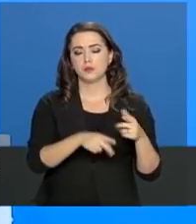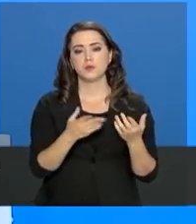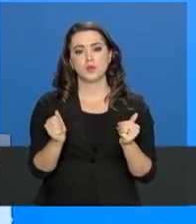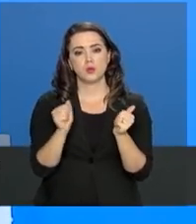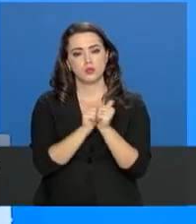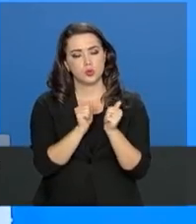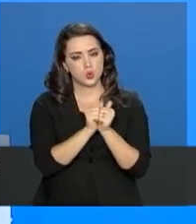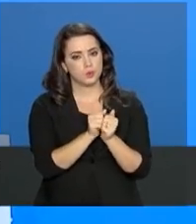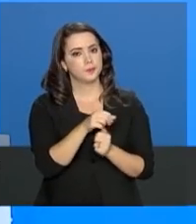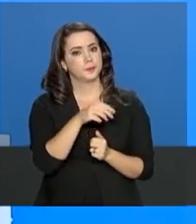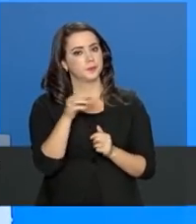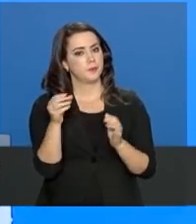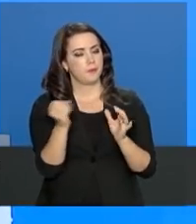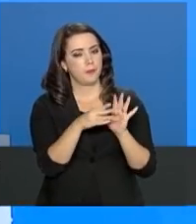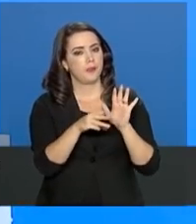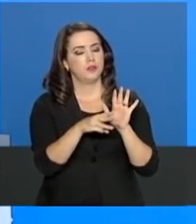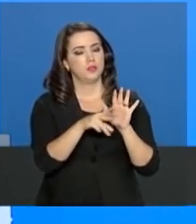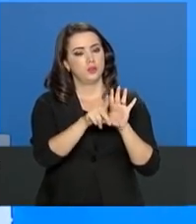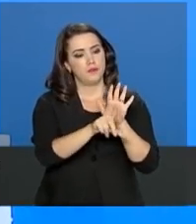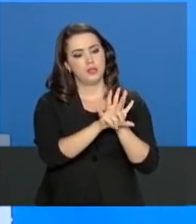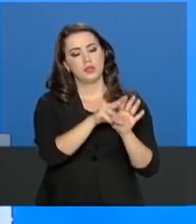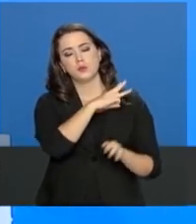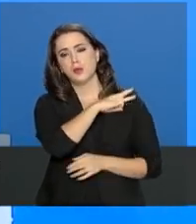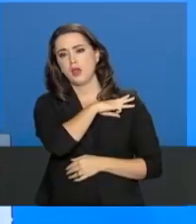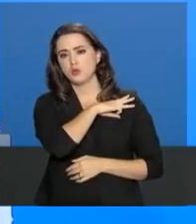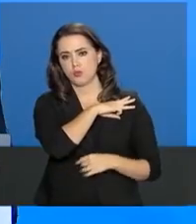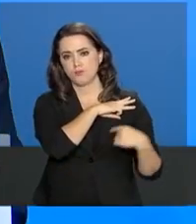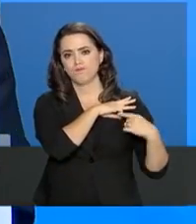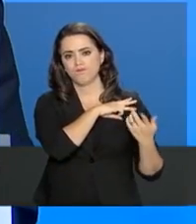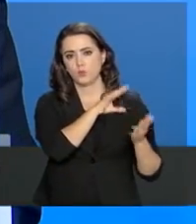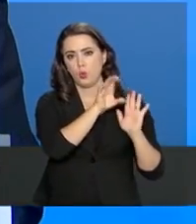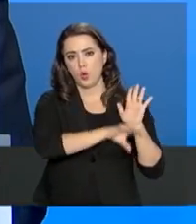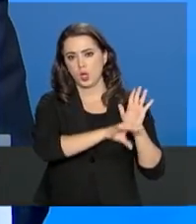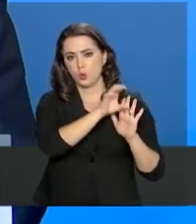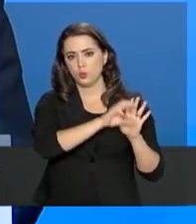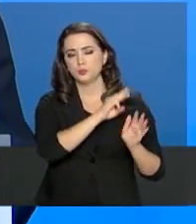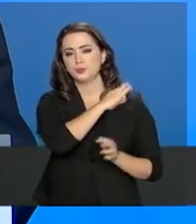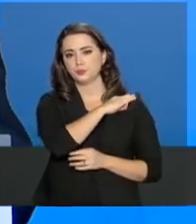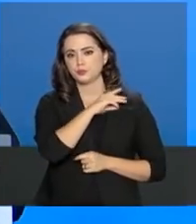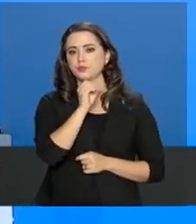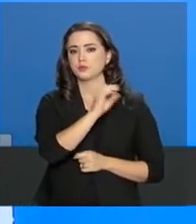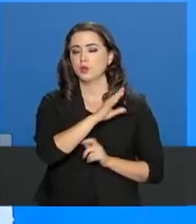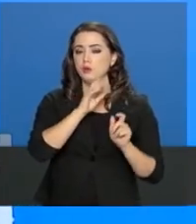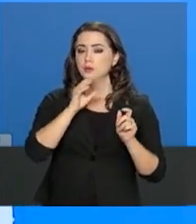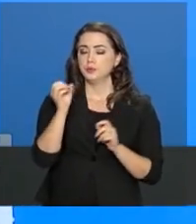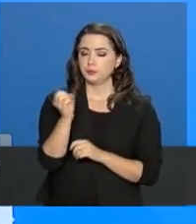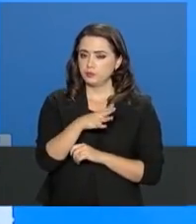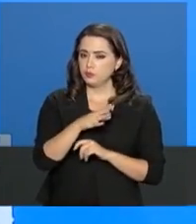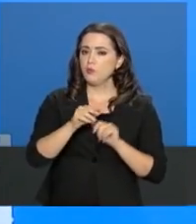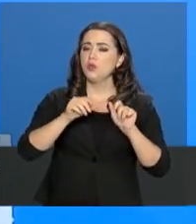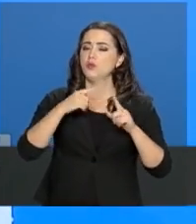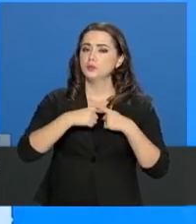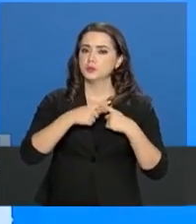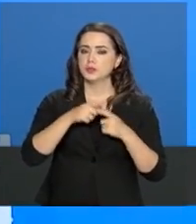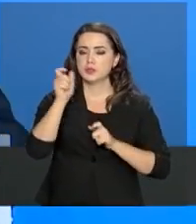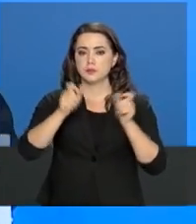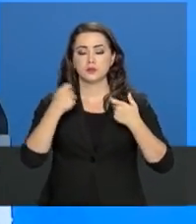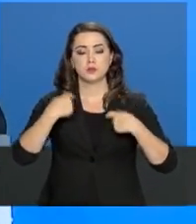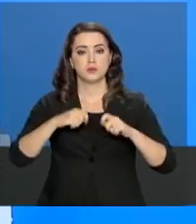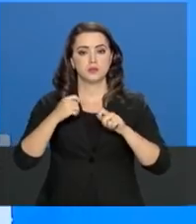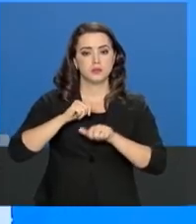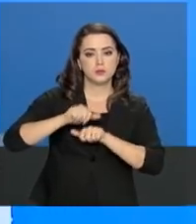precisamente a fazer com que as pessoas possam adequar-se à nova tecnologia evidentemente que